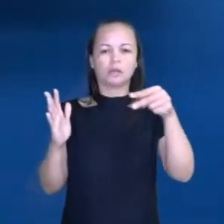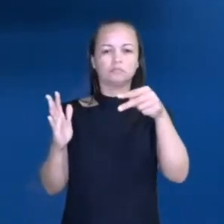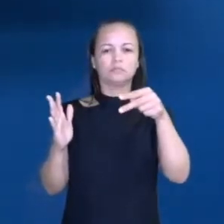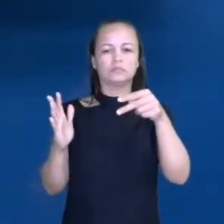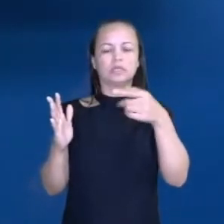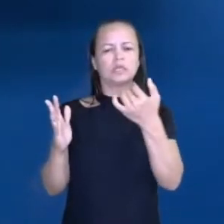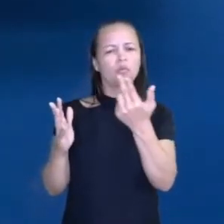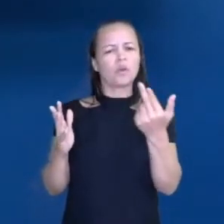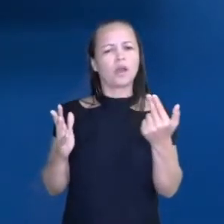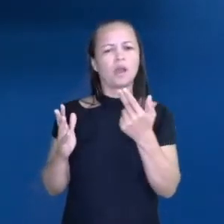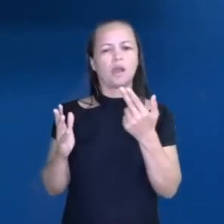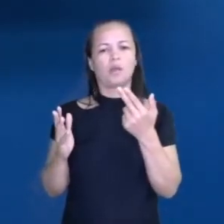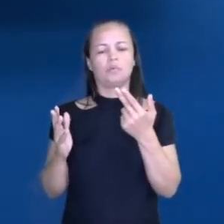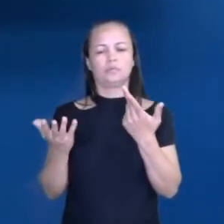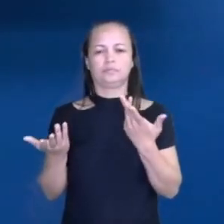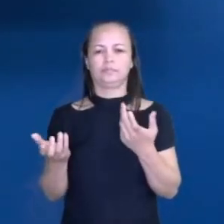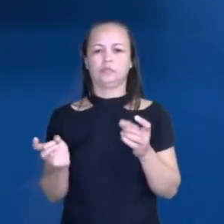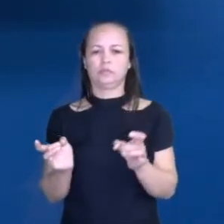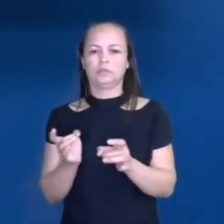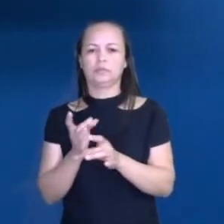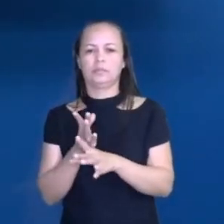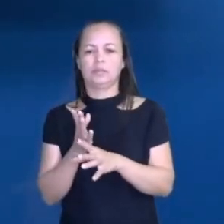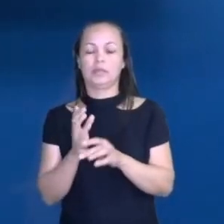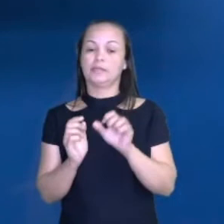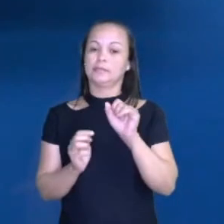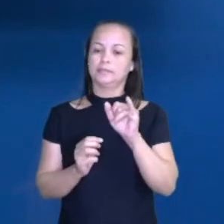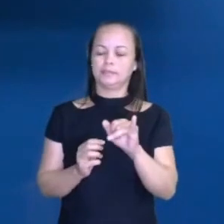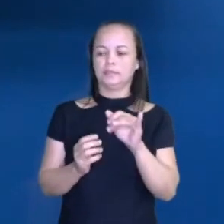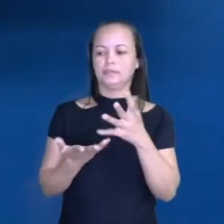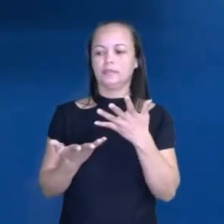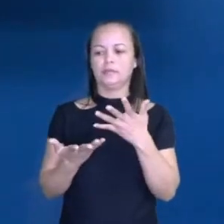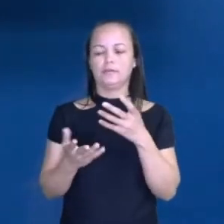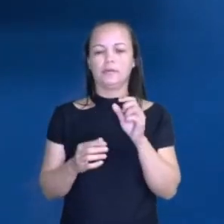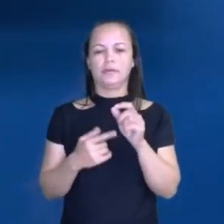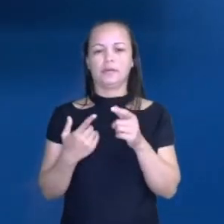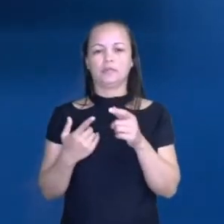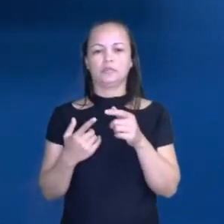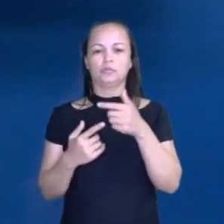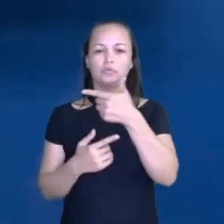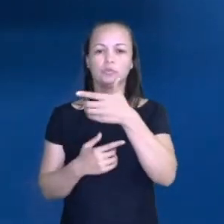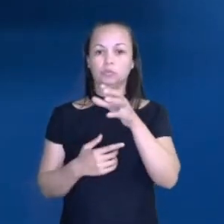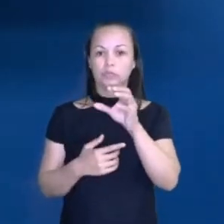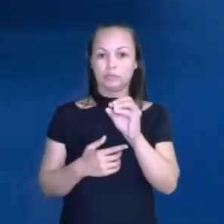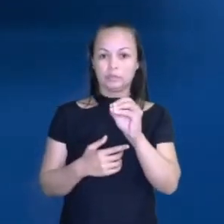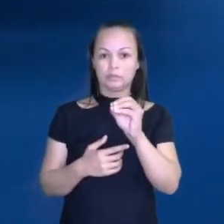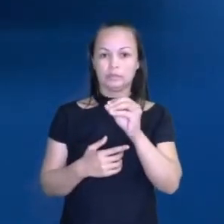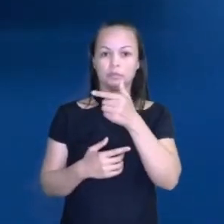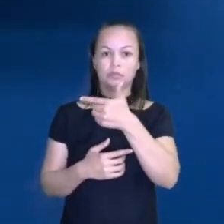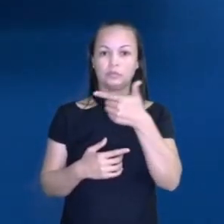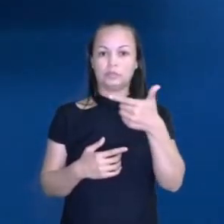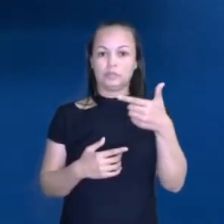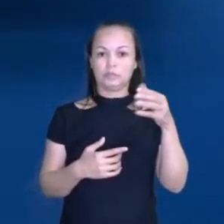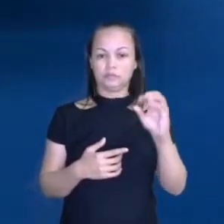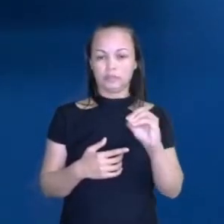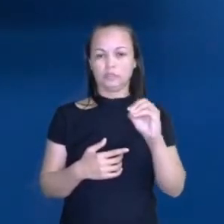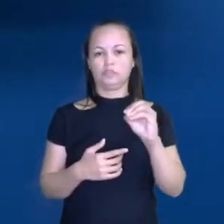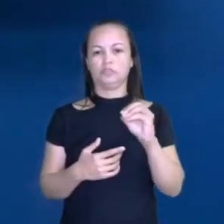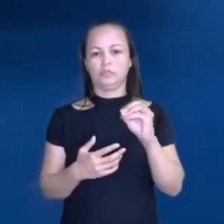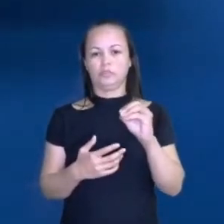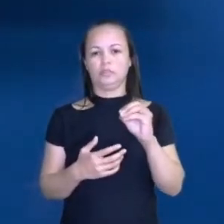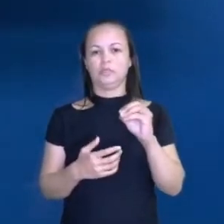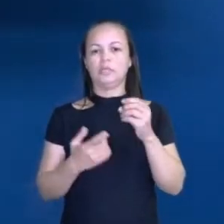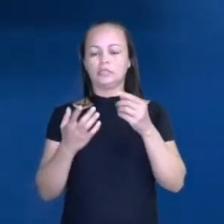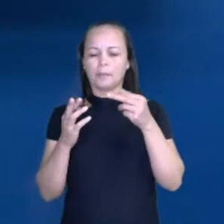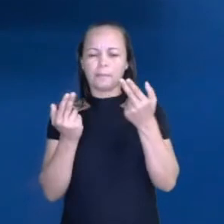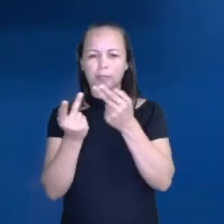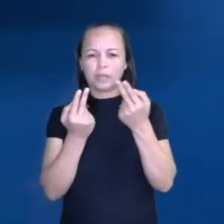mesma nos dois terminais ou seja se a lâmpada aqui já tem uma tensão de 220 para chegar 220 aqui e nos eventos ali